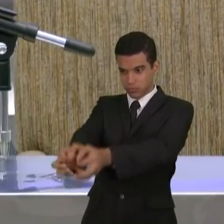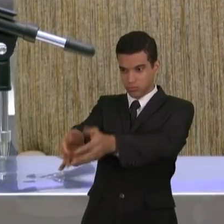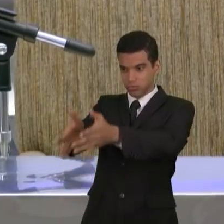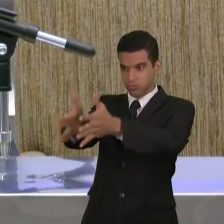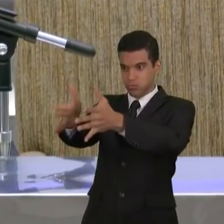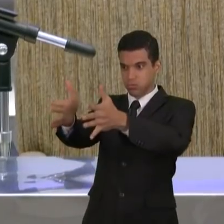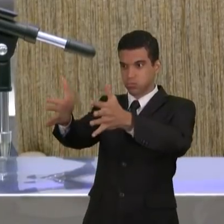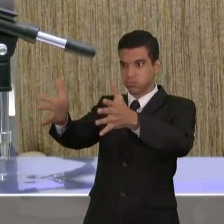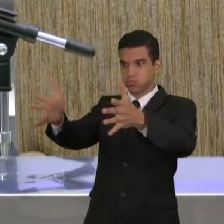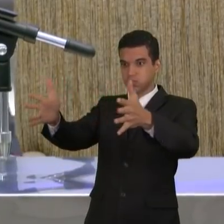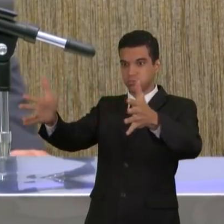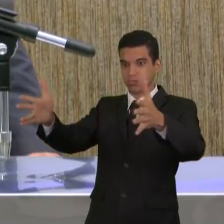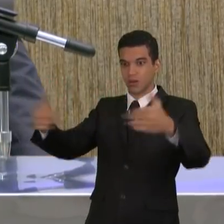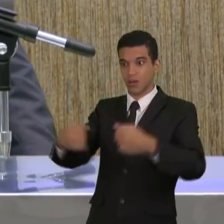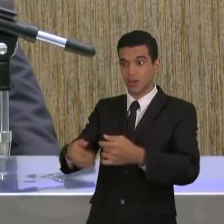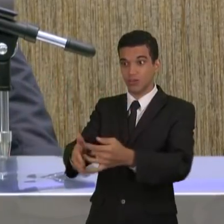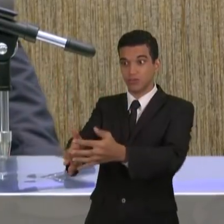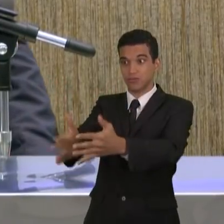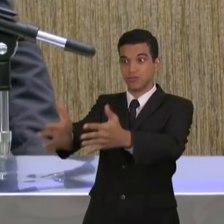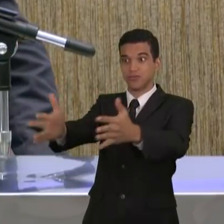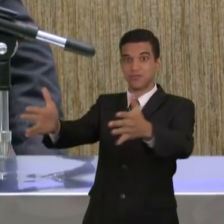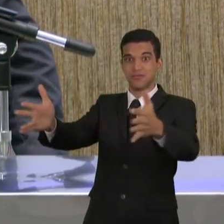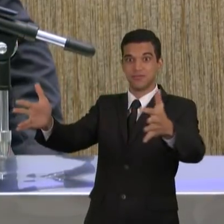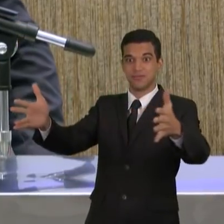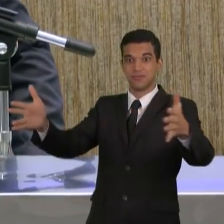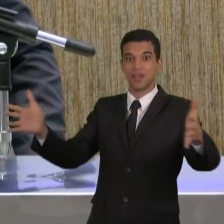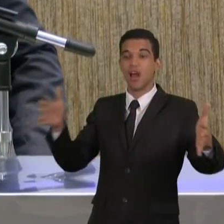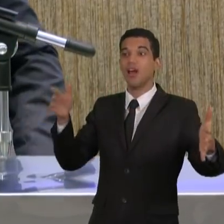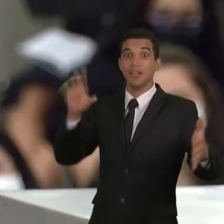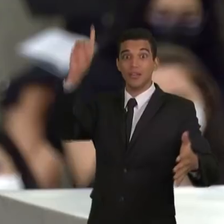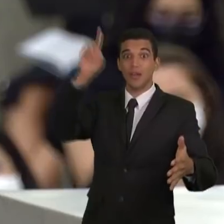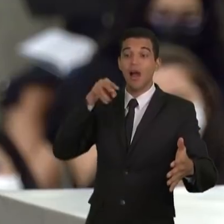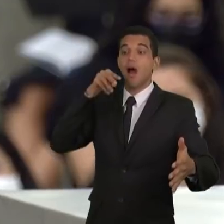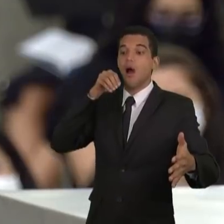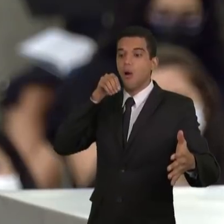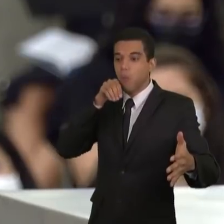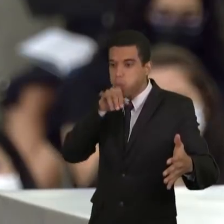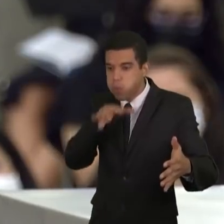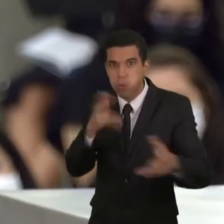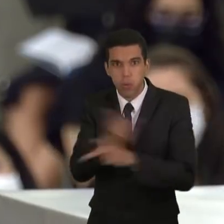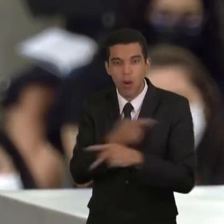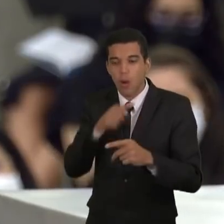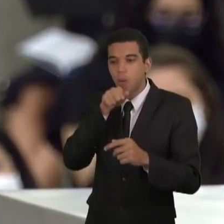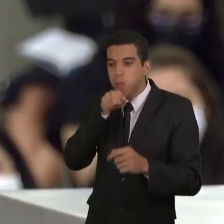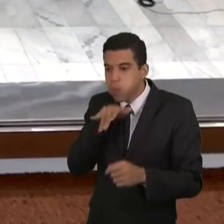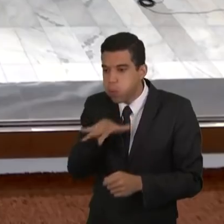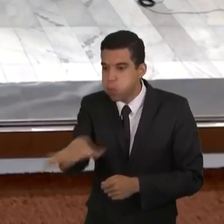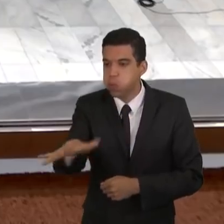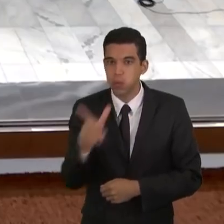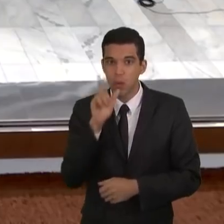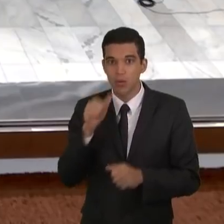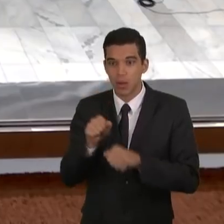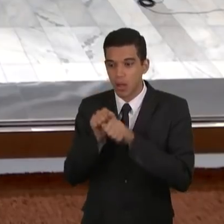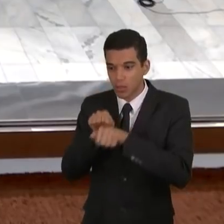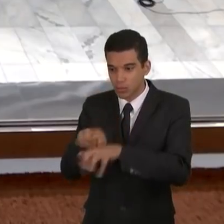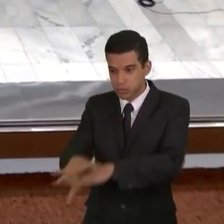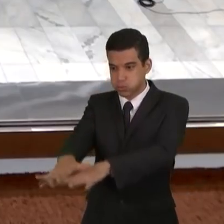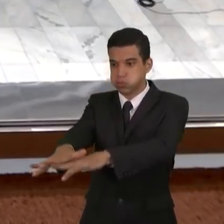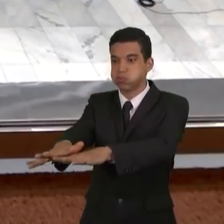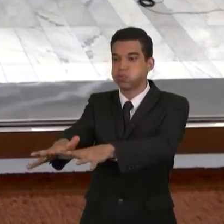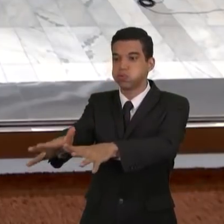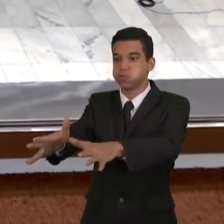barreiras para você crescer Sopra o Vento Toro o